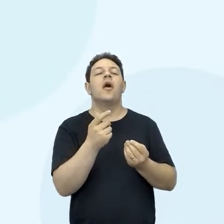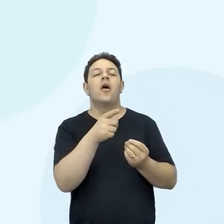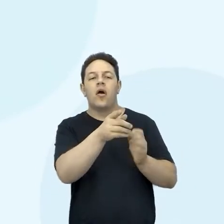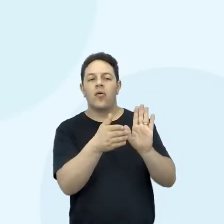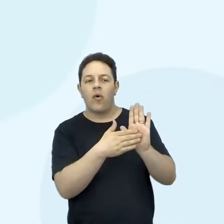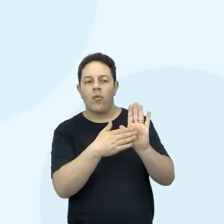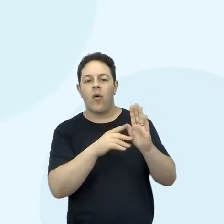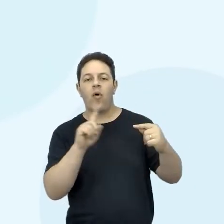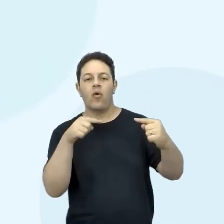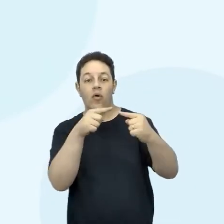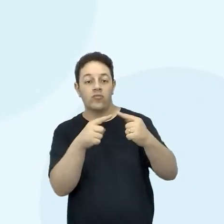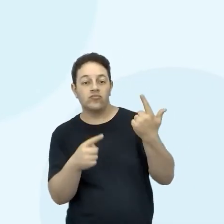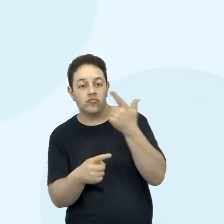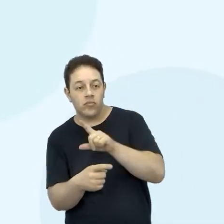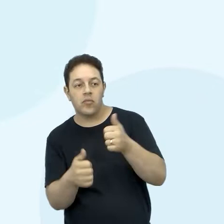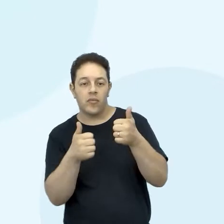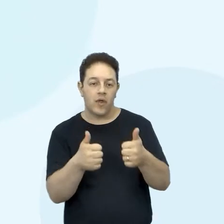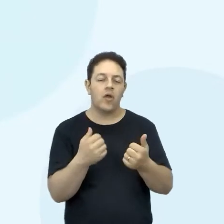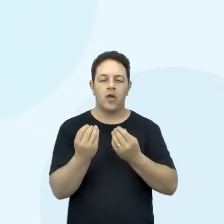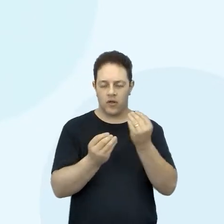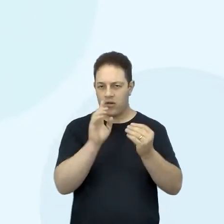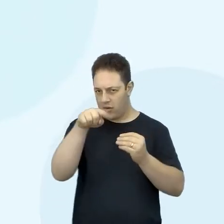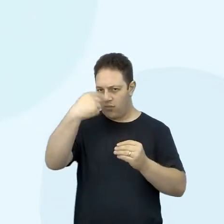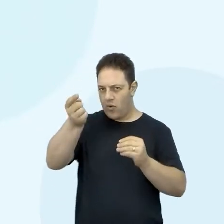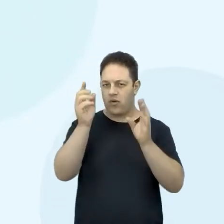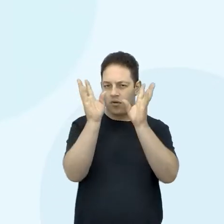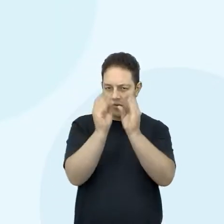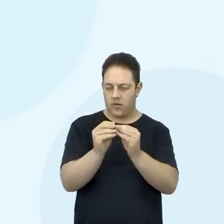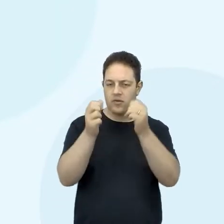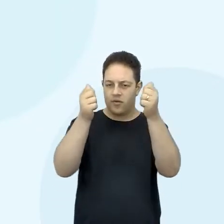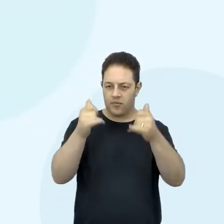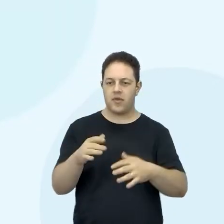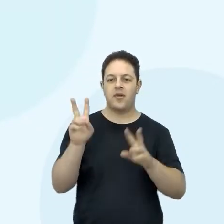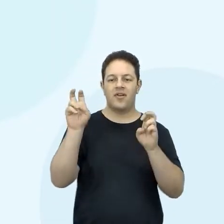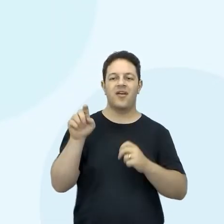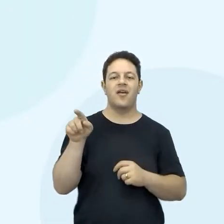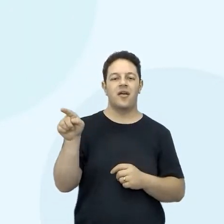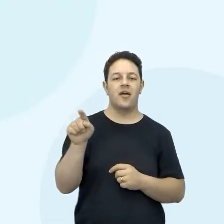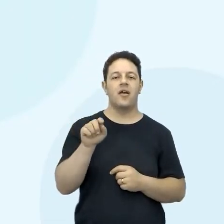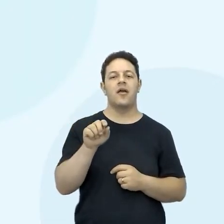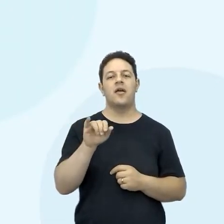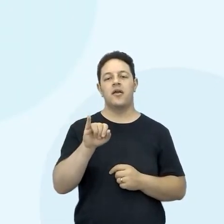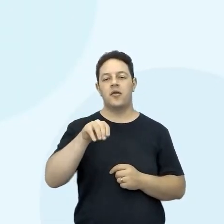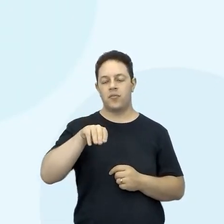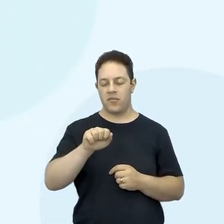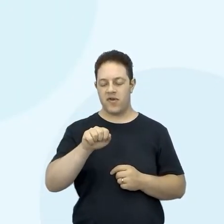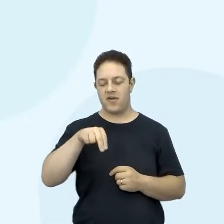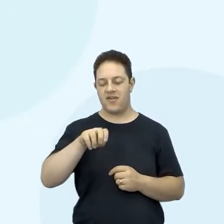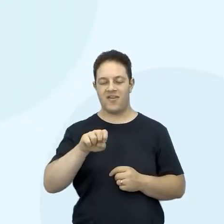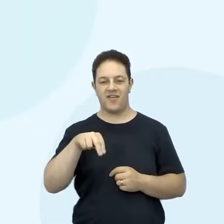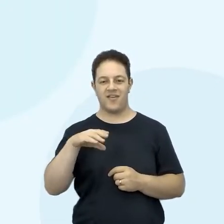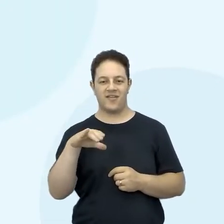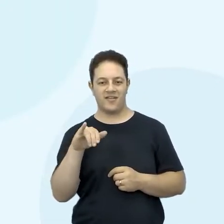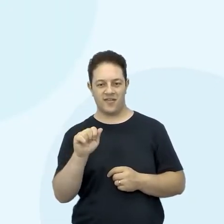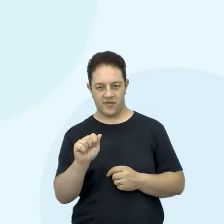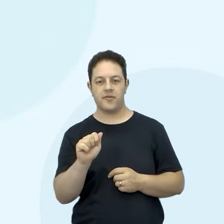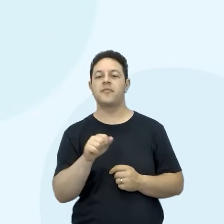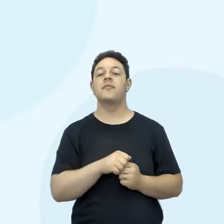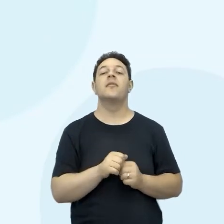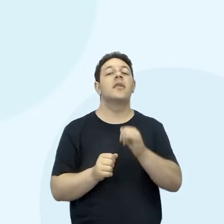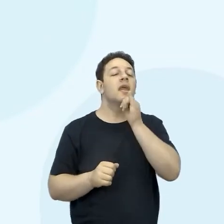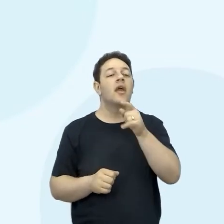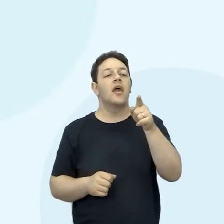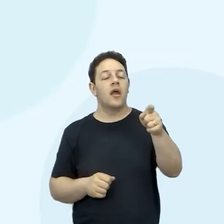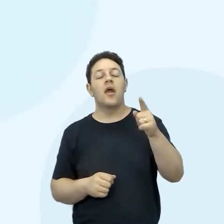proposta, em sua imanência. Eu já vou comentar isso, tá? O que significa essa palavra imanência. Além disso, entendendo que a ideia é realizar